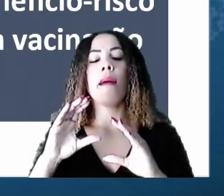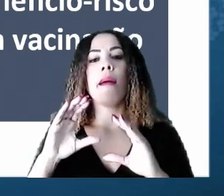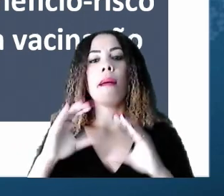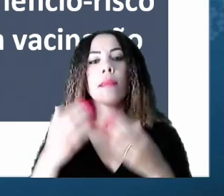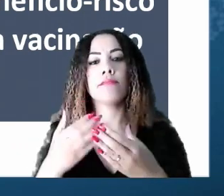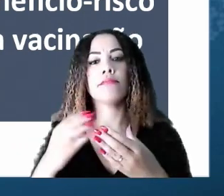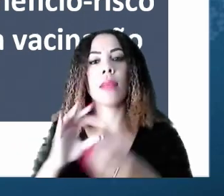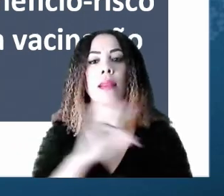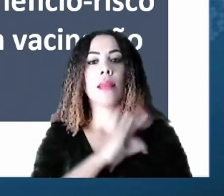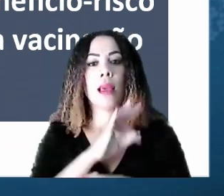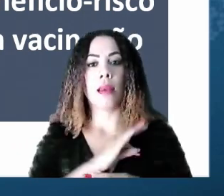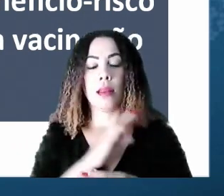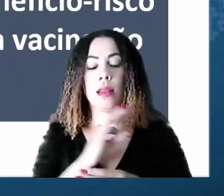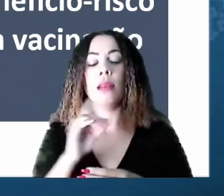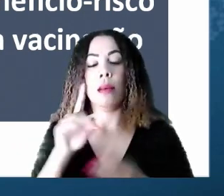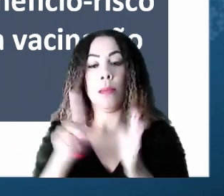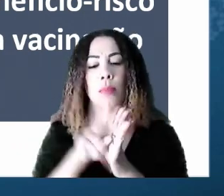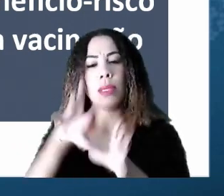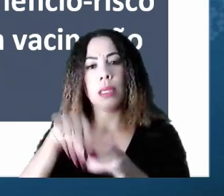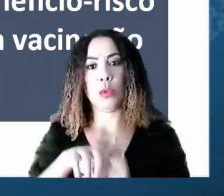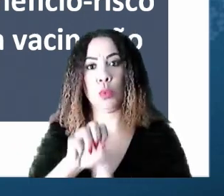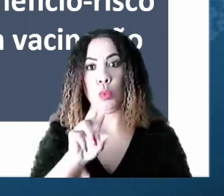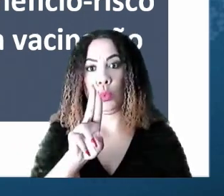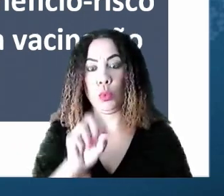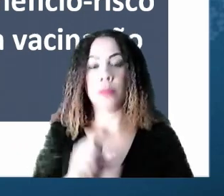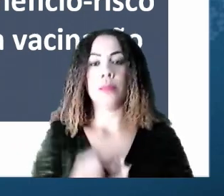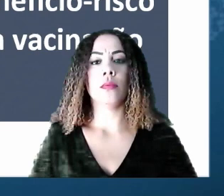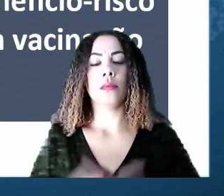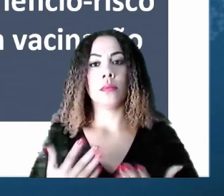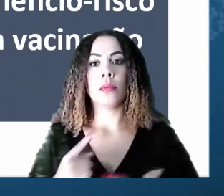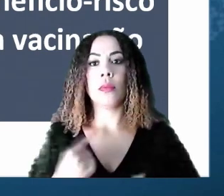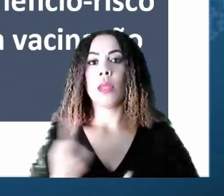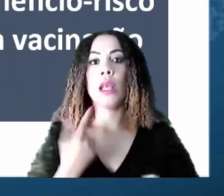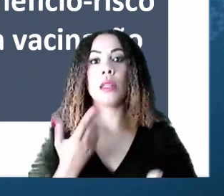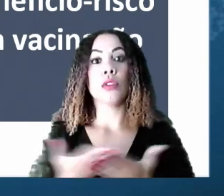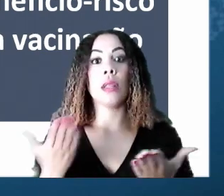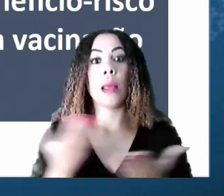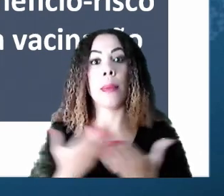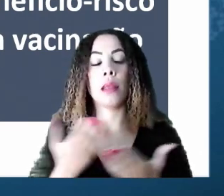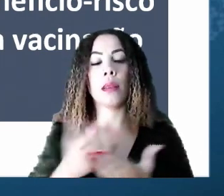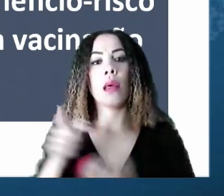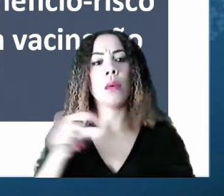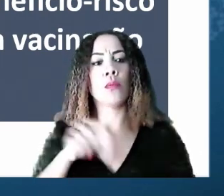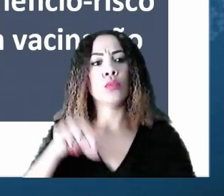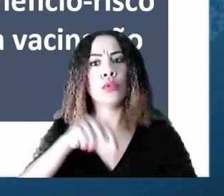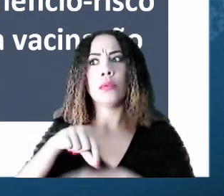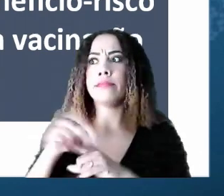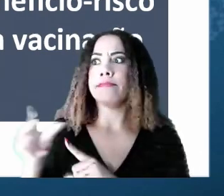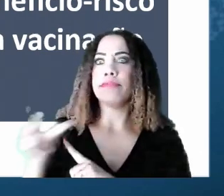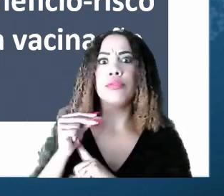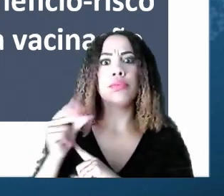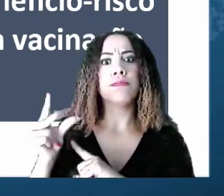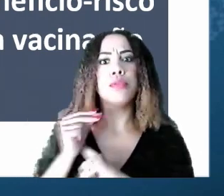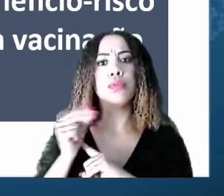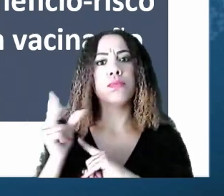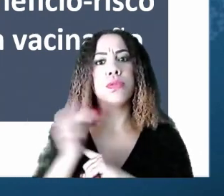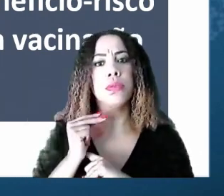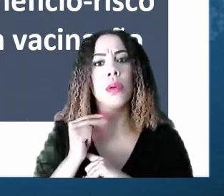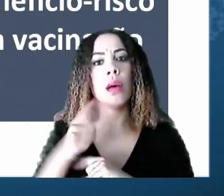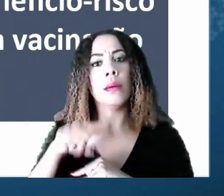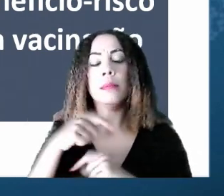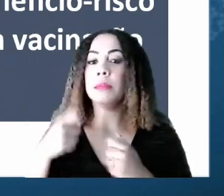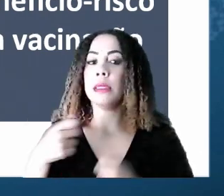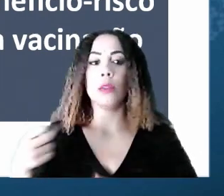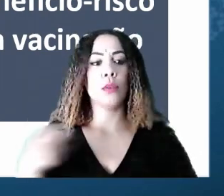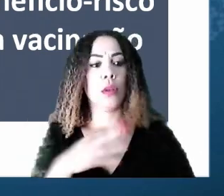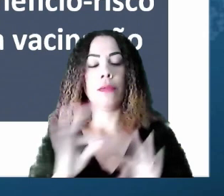SUS, foi o seguinte: nós estamos perdendo desse mosquito tem tempo, e a gente precisa de novas tecnologias. Então,